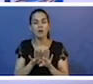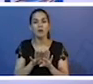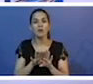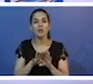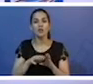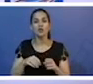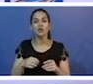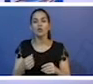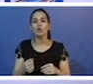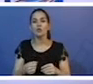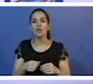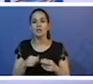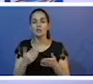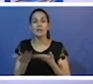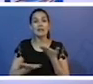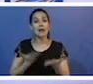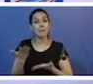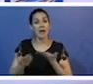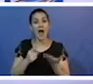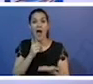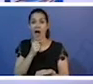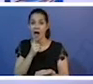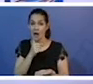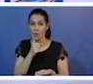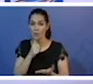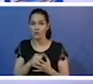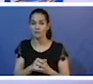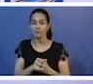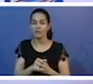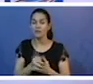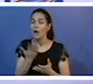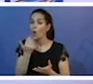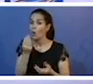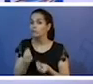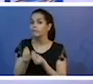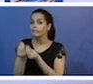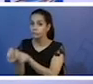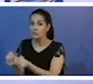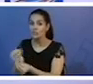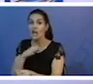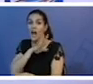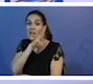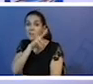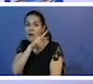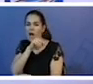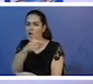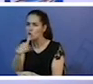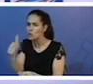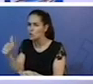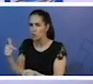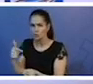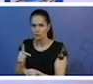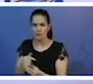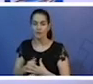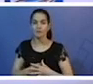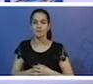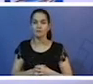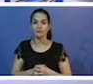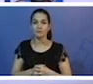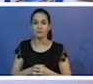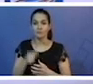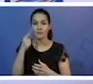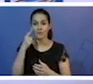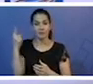no tratamento das águas, na alimentação de animais e outras pequenas situações. Aqui na imagem ao lado